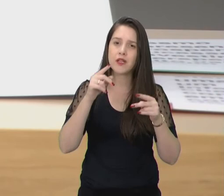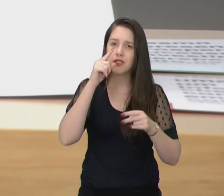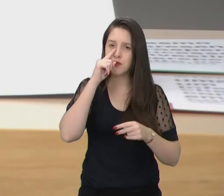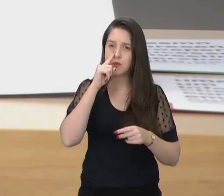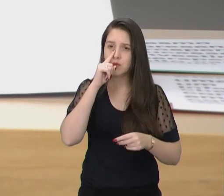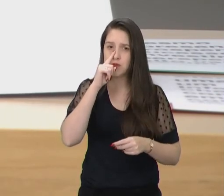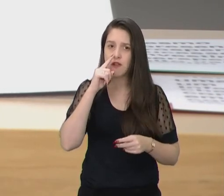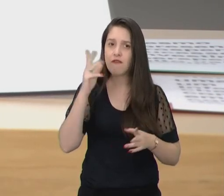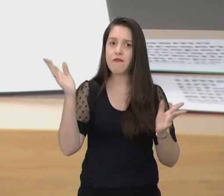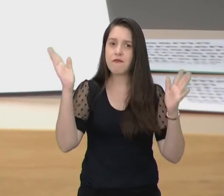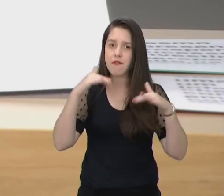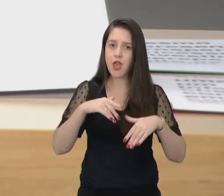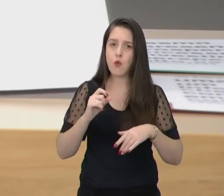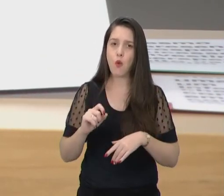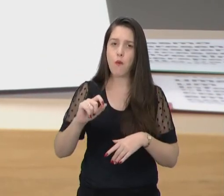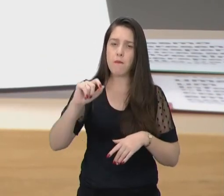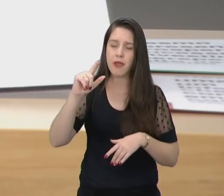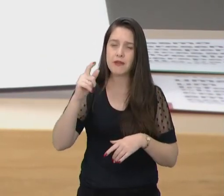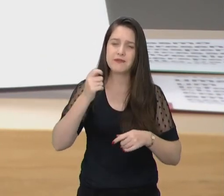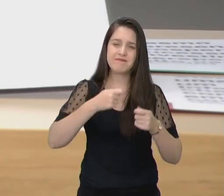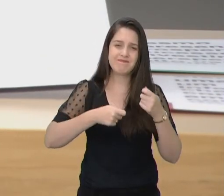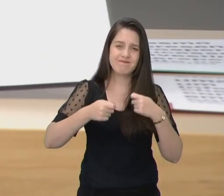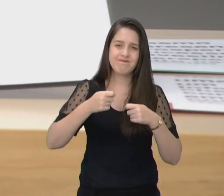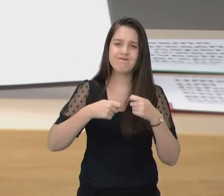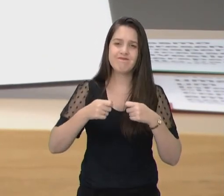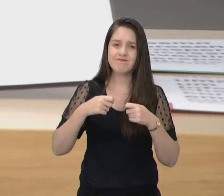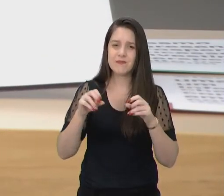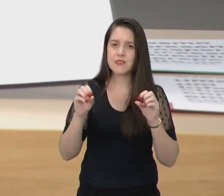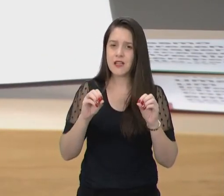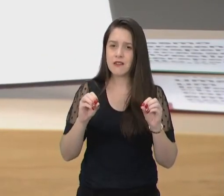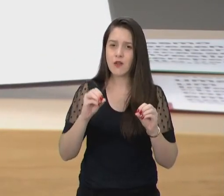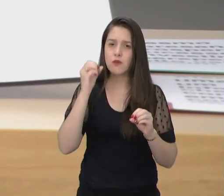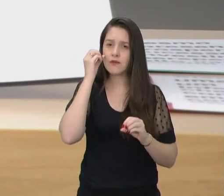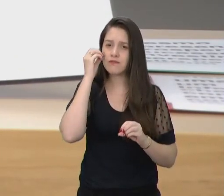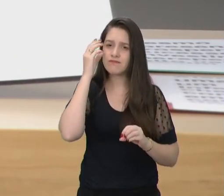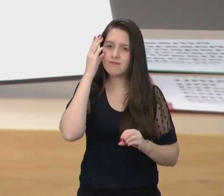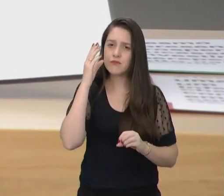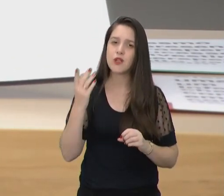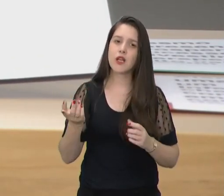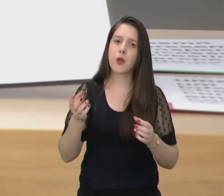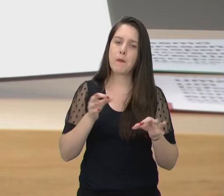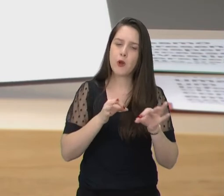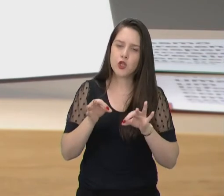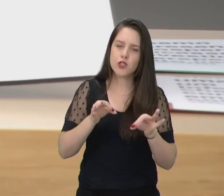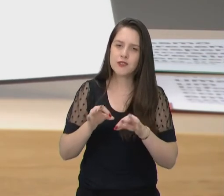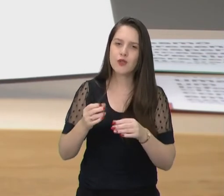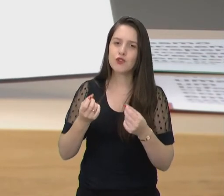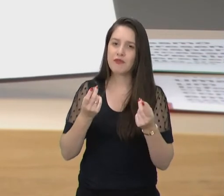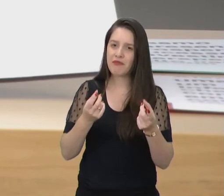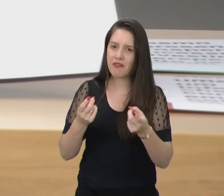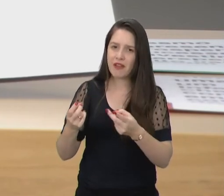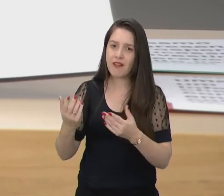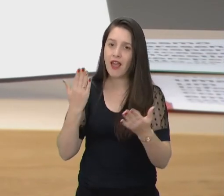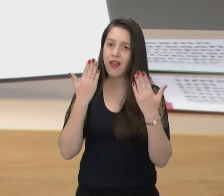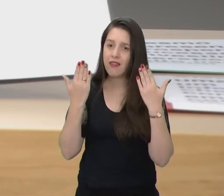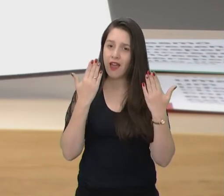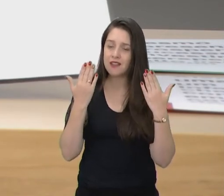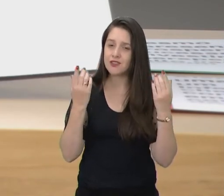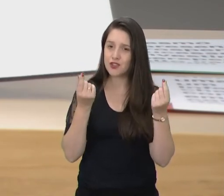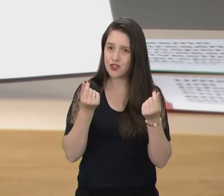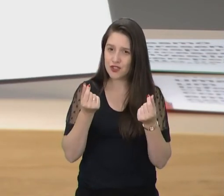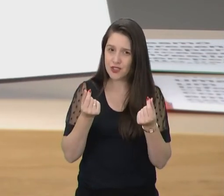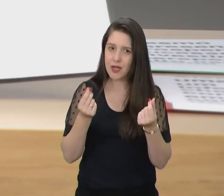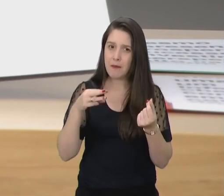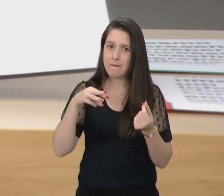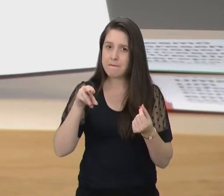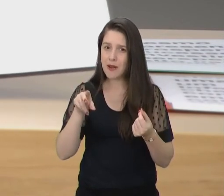veio o aumento das despesas. Sem ter conhecimento adequado sobre projeção de vendas e análise financeira, Marcos utilizou